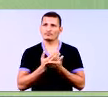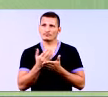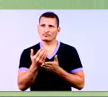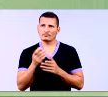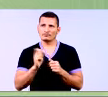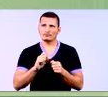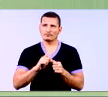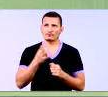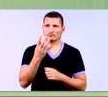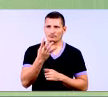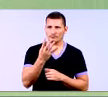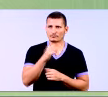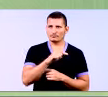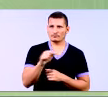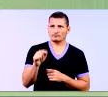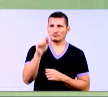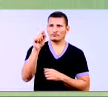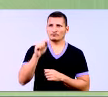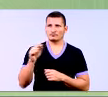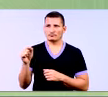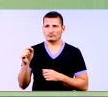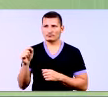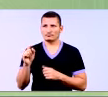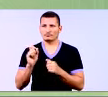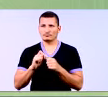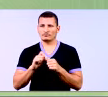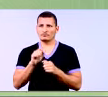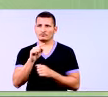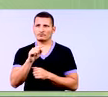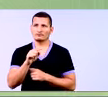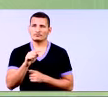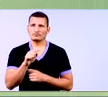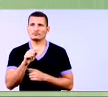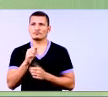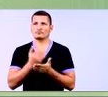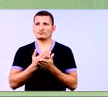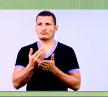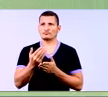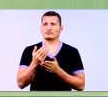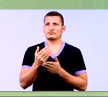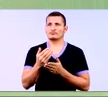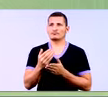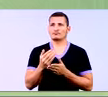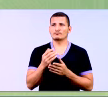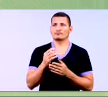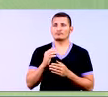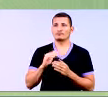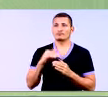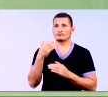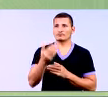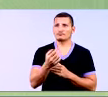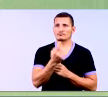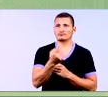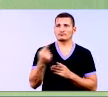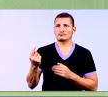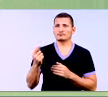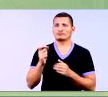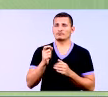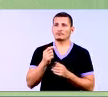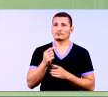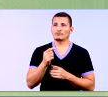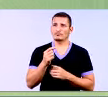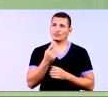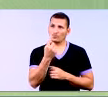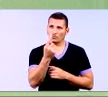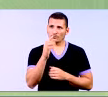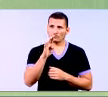4 transferências num ciclo, né, que eu fazia aqui só uma, então eu comecei a fazer 4, e além disso, para cada uma dessas, em vez de levar um bit só, eu estou